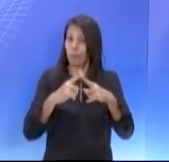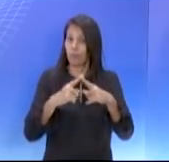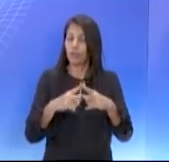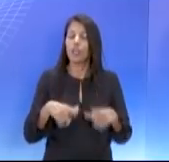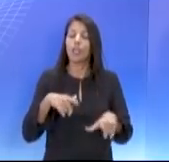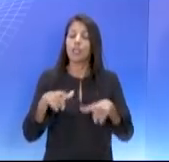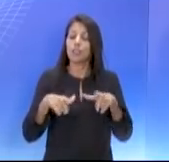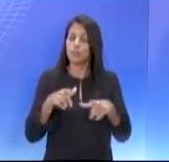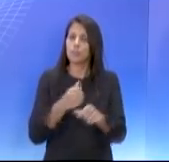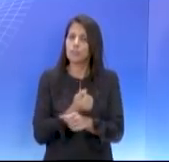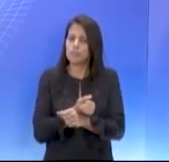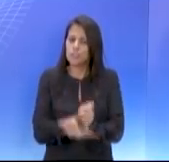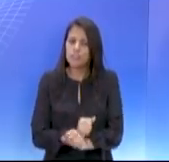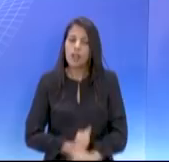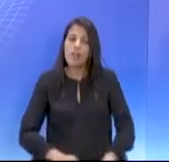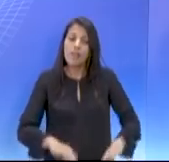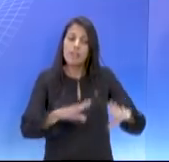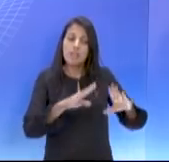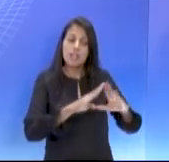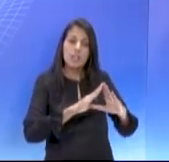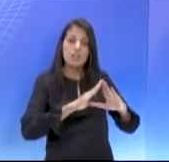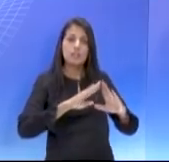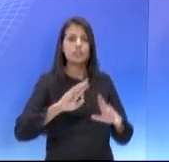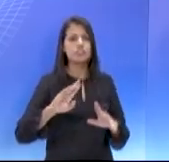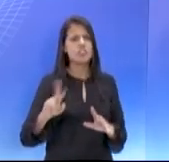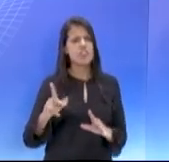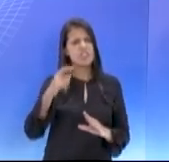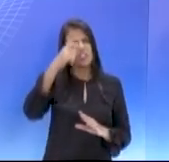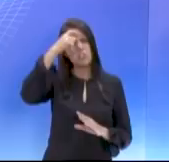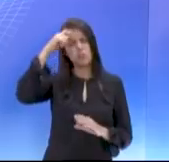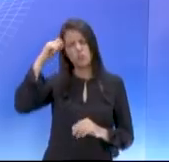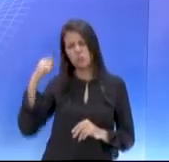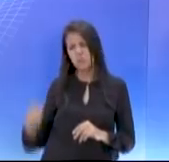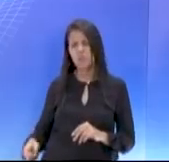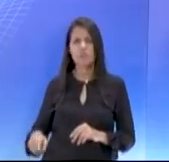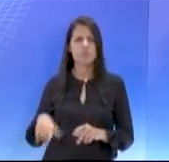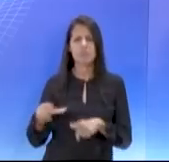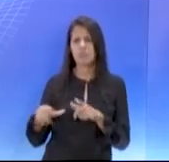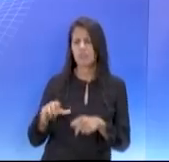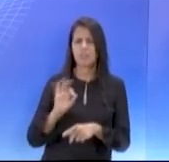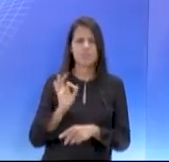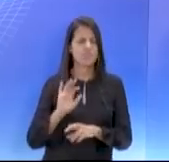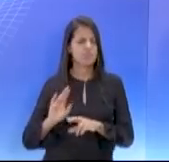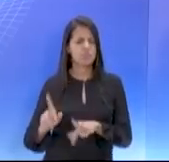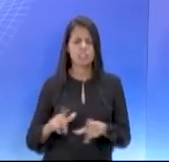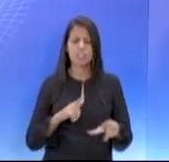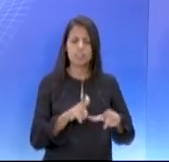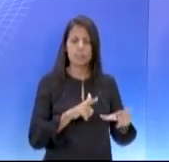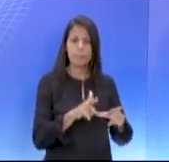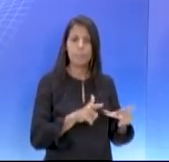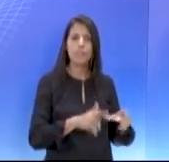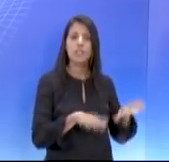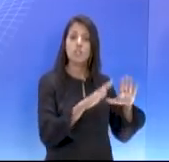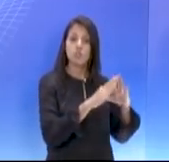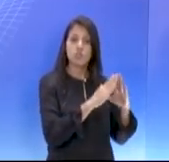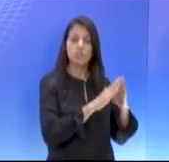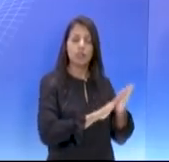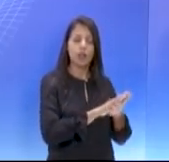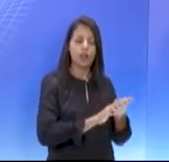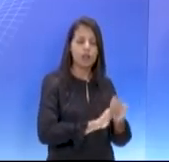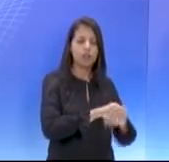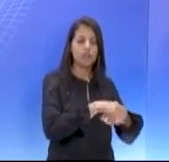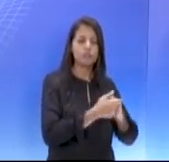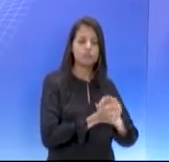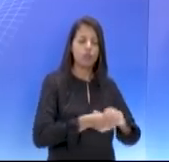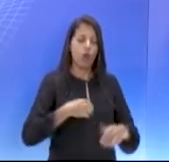privilégios para cativos. Ora, a roupa luxuosa é porque ela é uma escrava de casa, e a escrava de dentro de casa, ela é bem vestida, ela está com